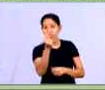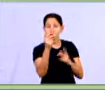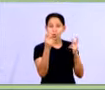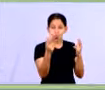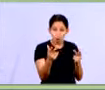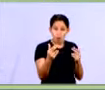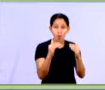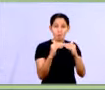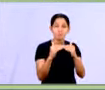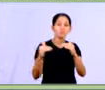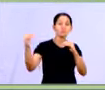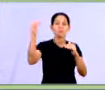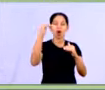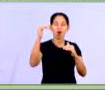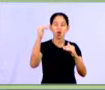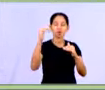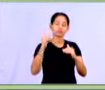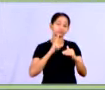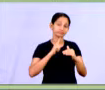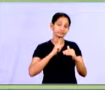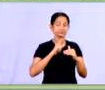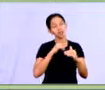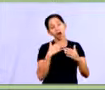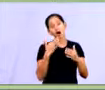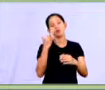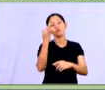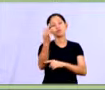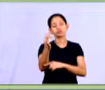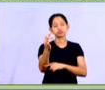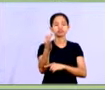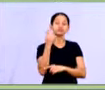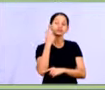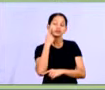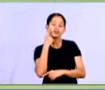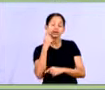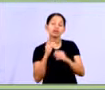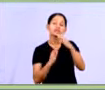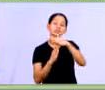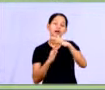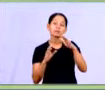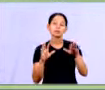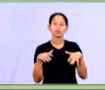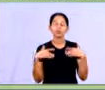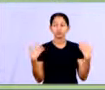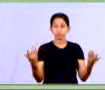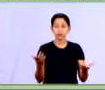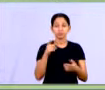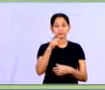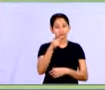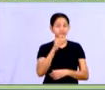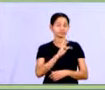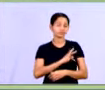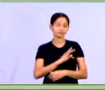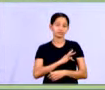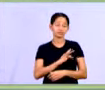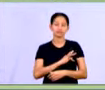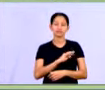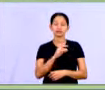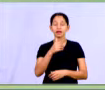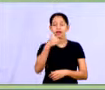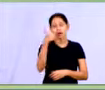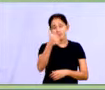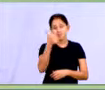investiu em algum determinado momento futuro. Para o profissional de finanças, essa vai ser a